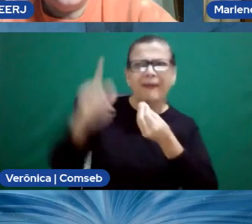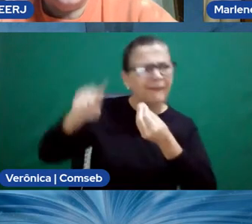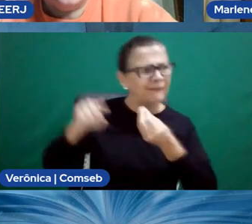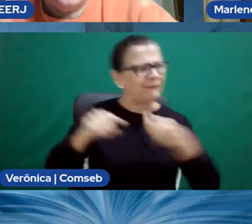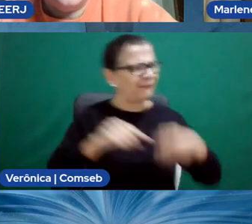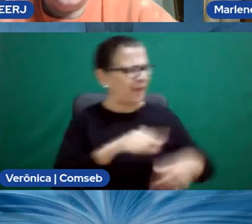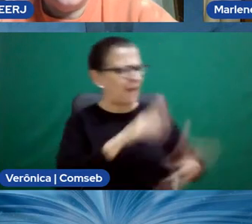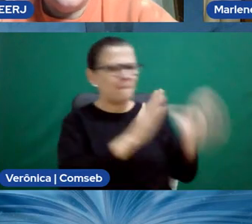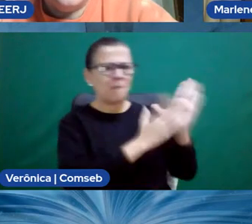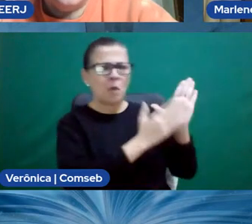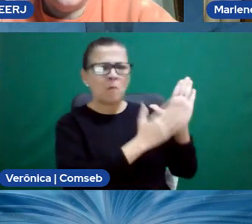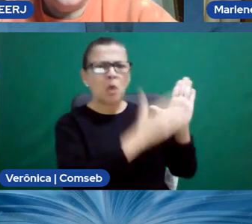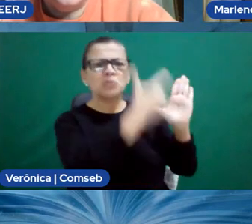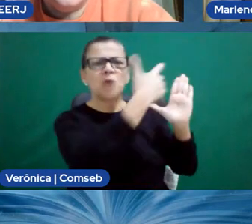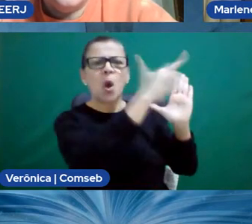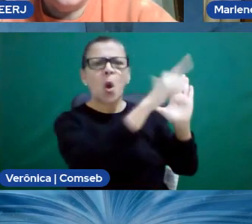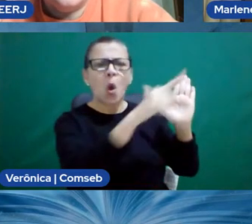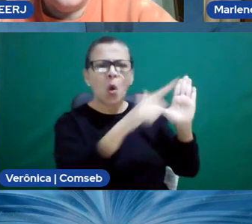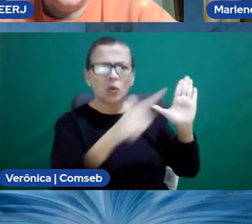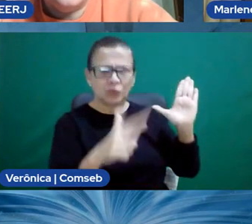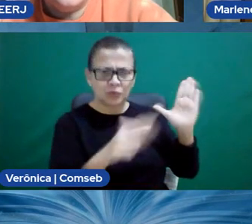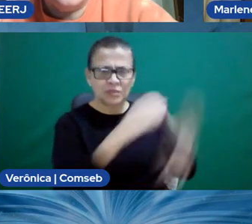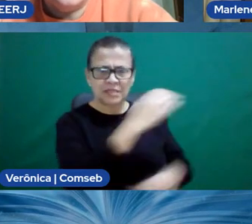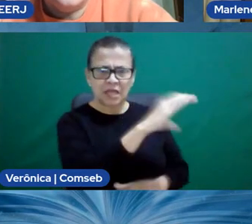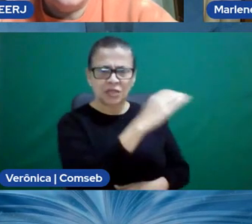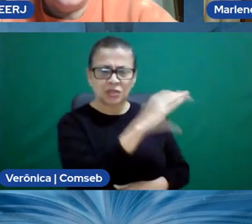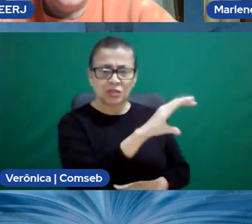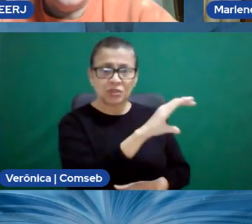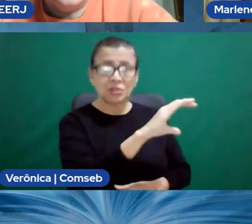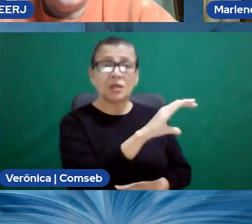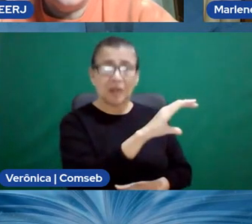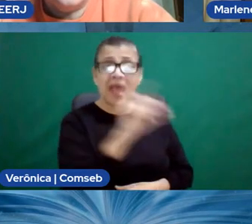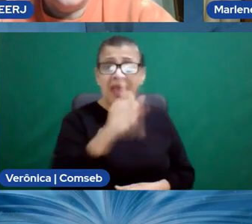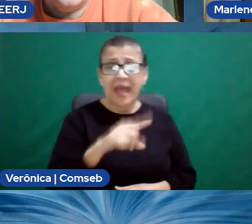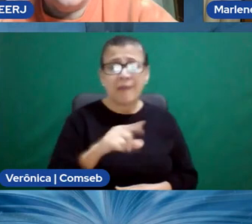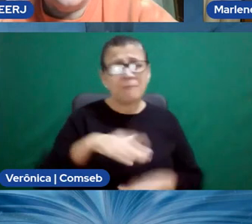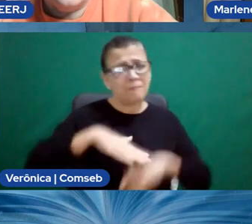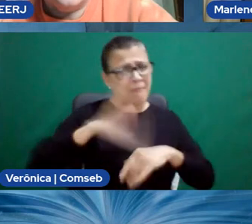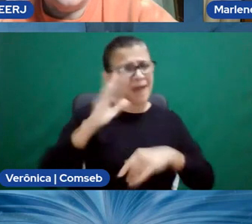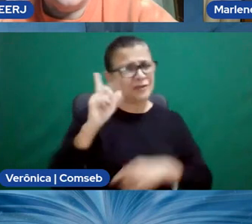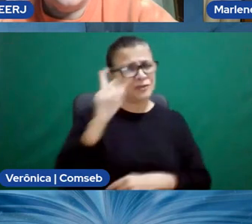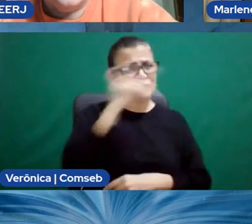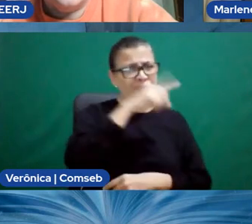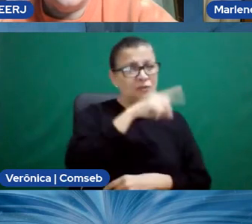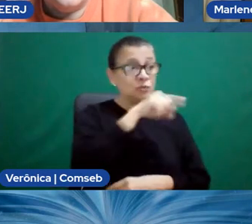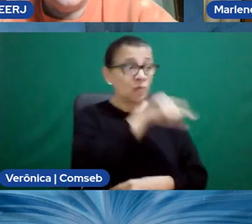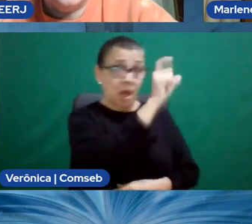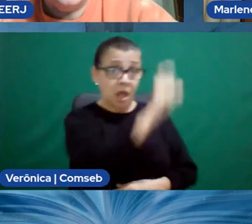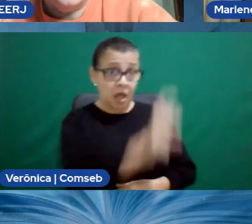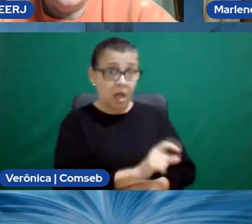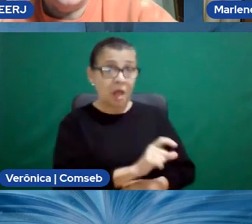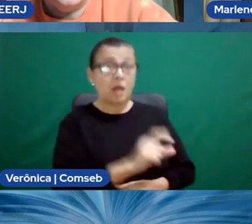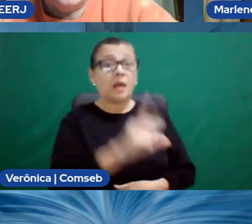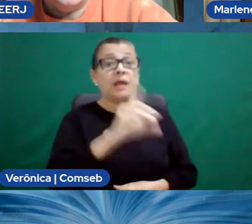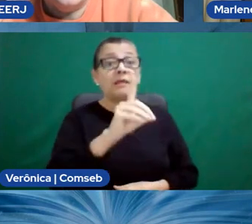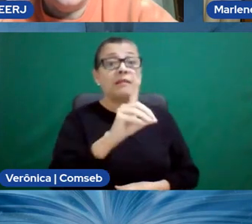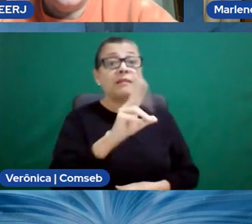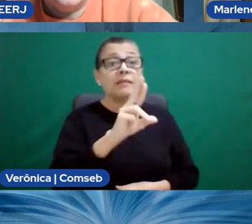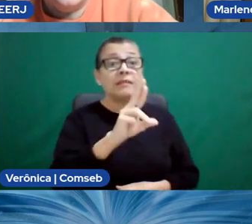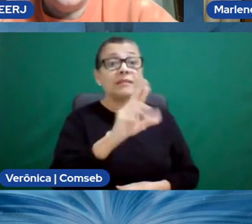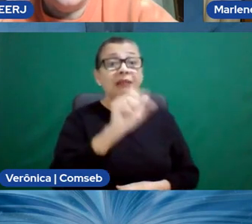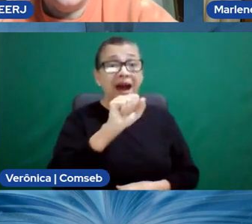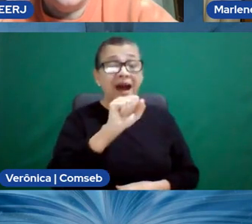mais complexa que isso, não é? Porque nós sabemos que, ao mesmo tempo que Darwin fazia suas experiências